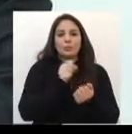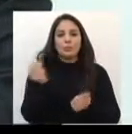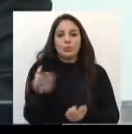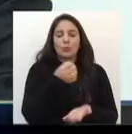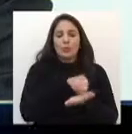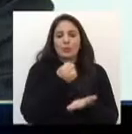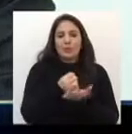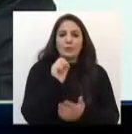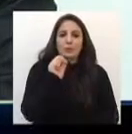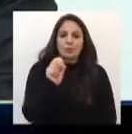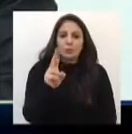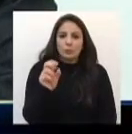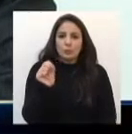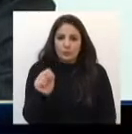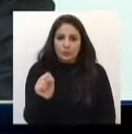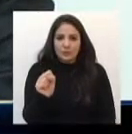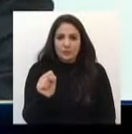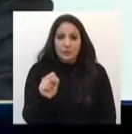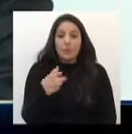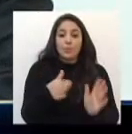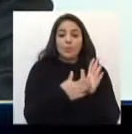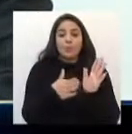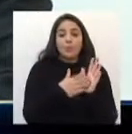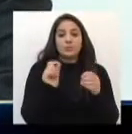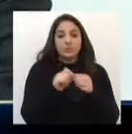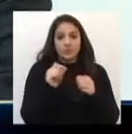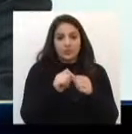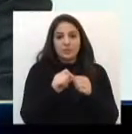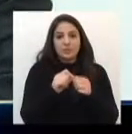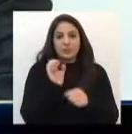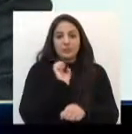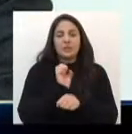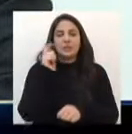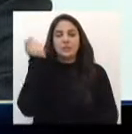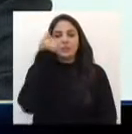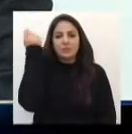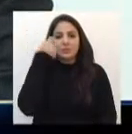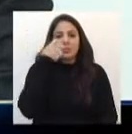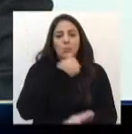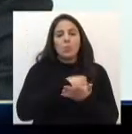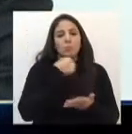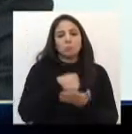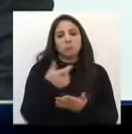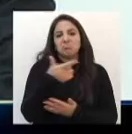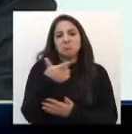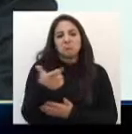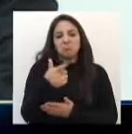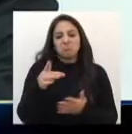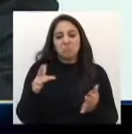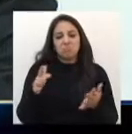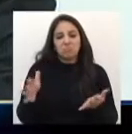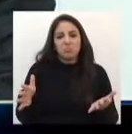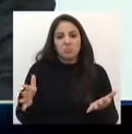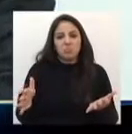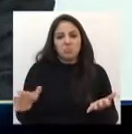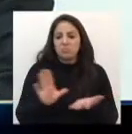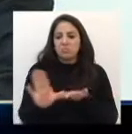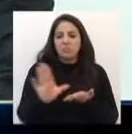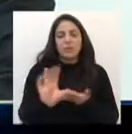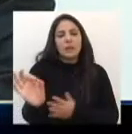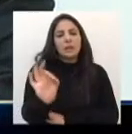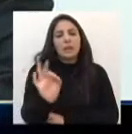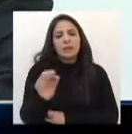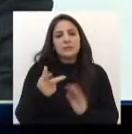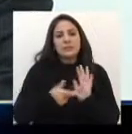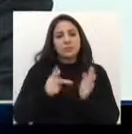Saúde. E a proposta que foi efetivada pelo Estado do Rio Grande do Sul foi um contrato sem incentivos. Isso significou a